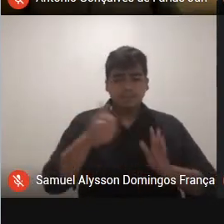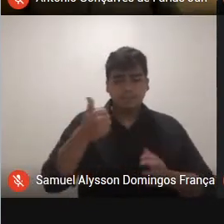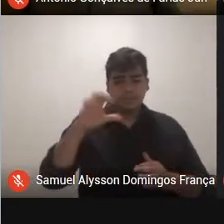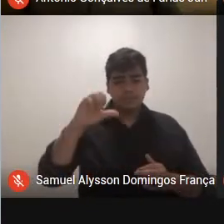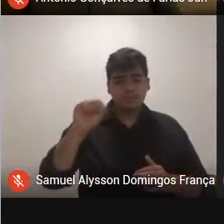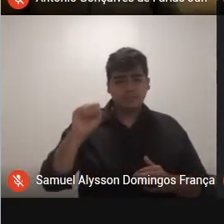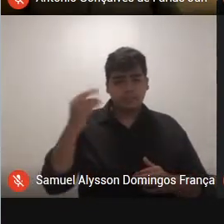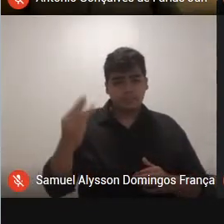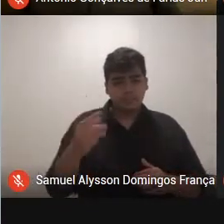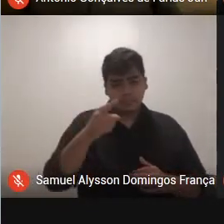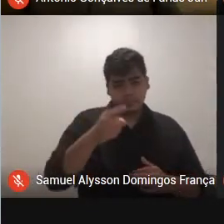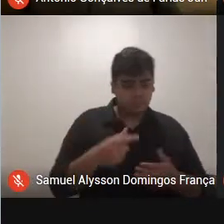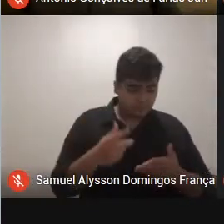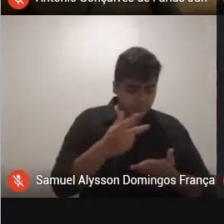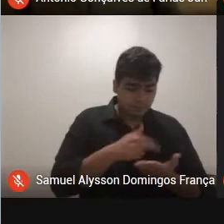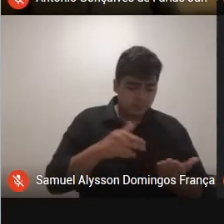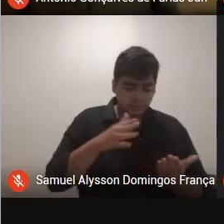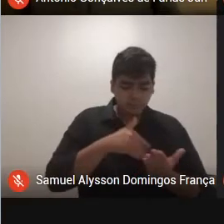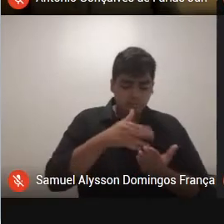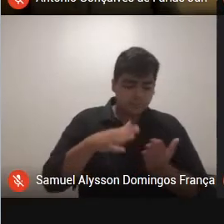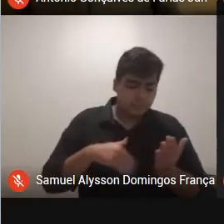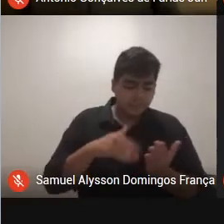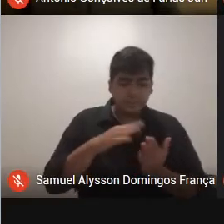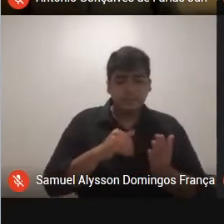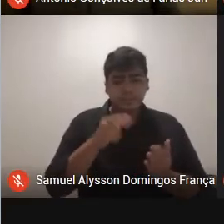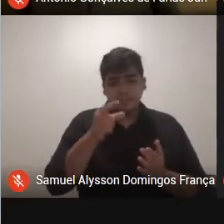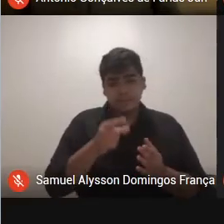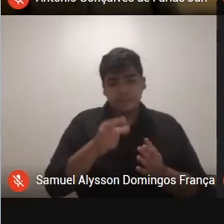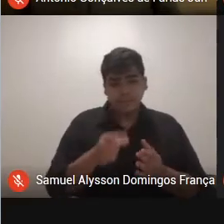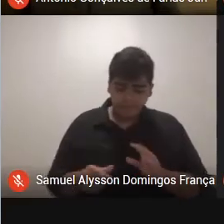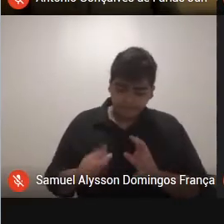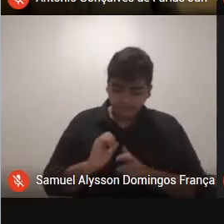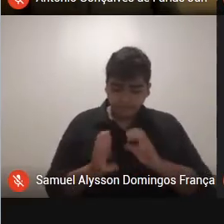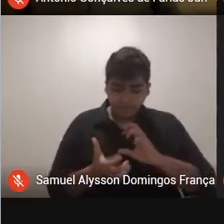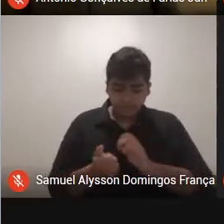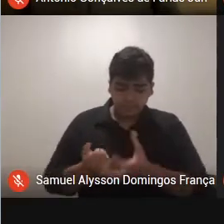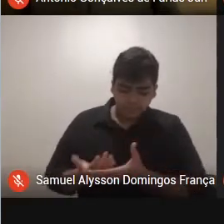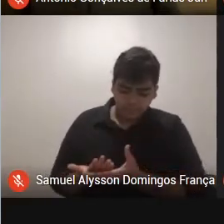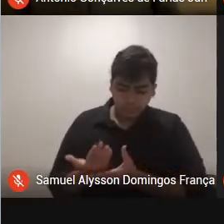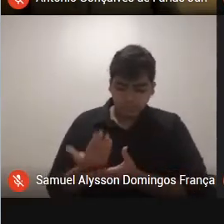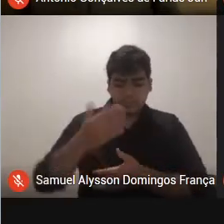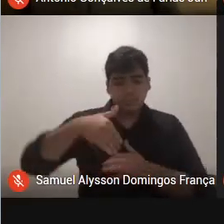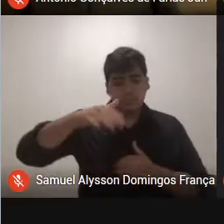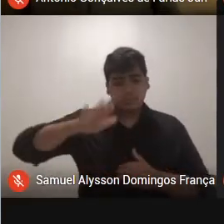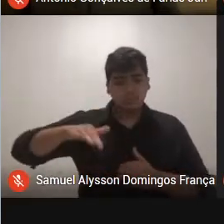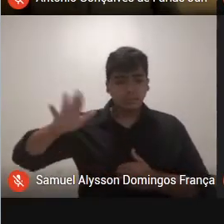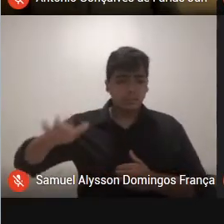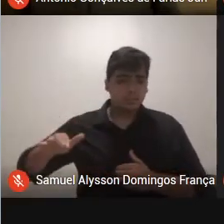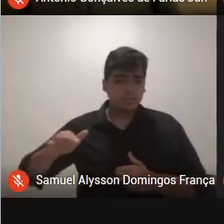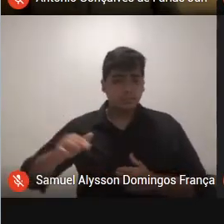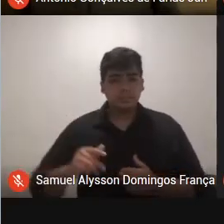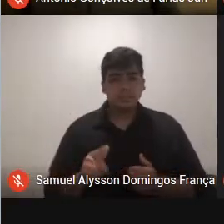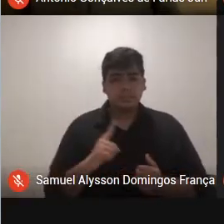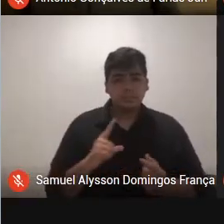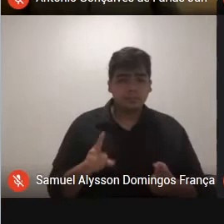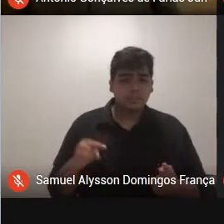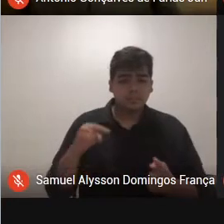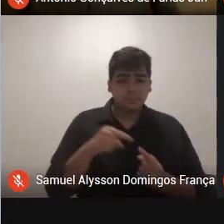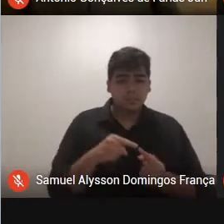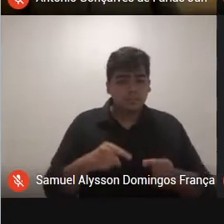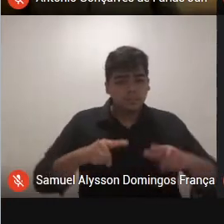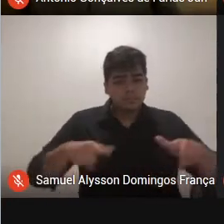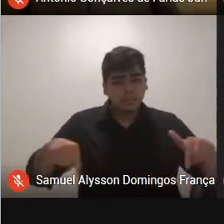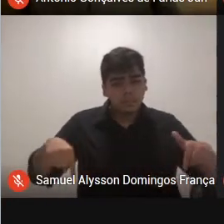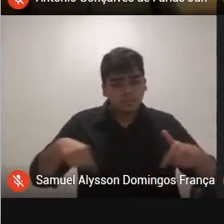de observação, e fiz o processo, né, de modelagem, impressão e pintura, para que fosse em sala, divulgando